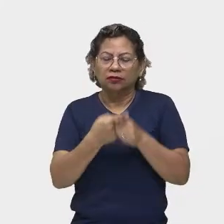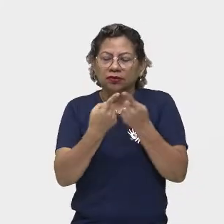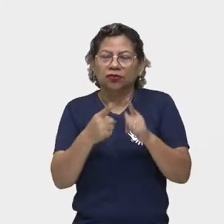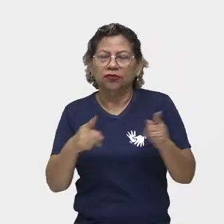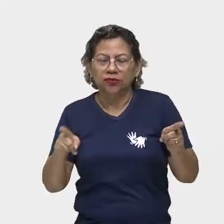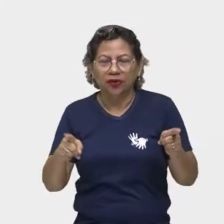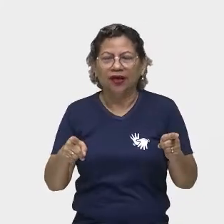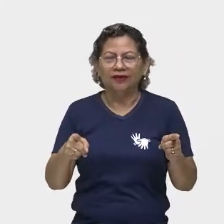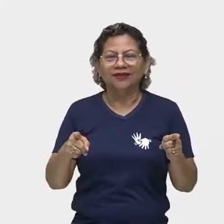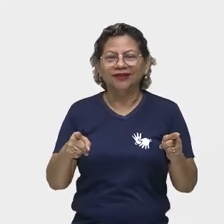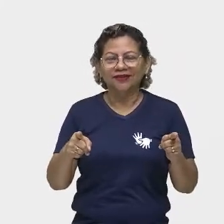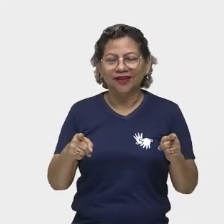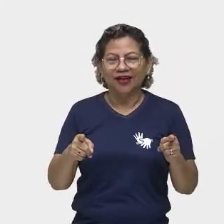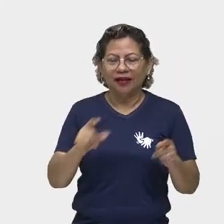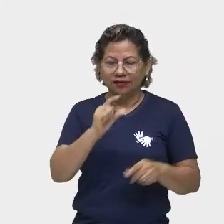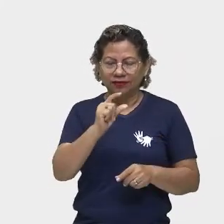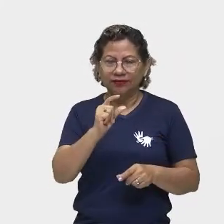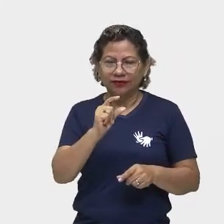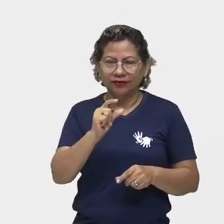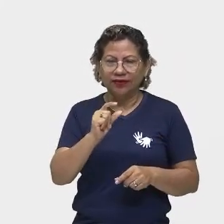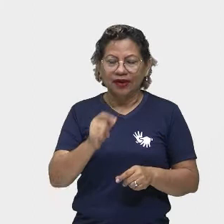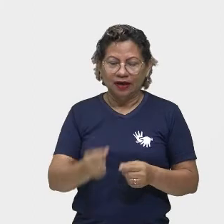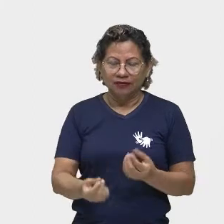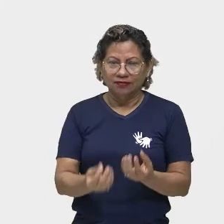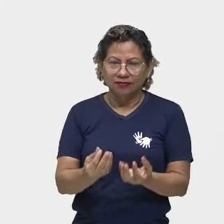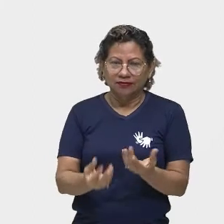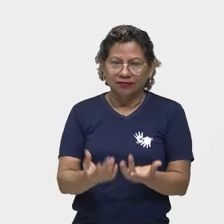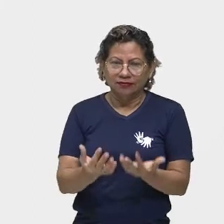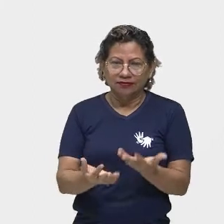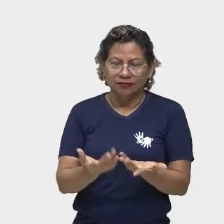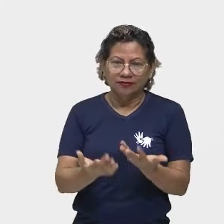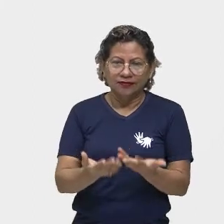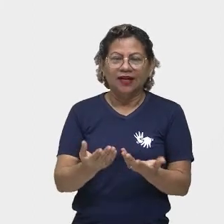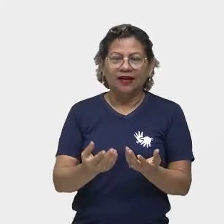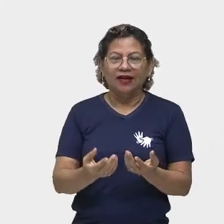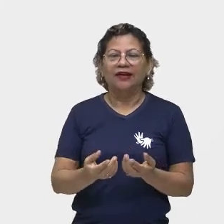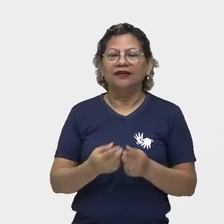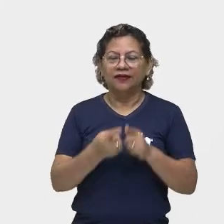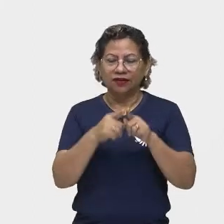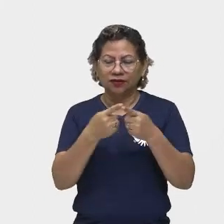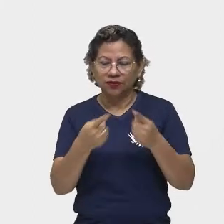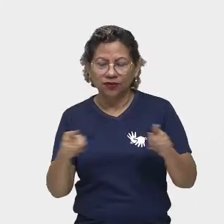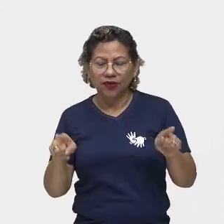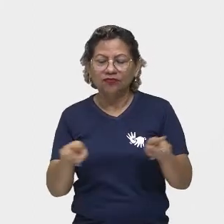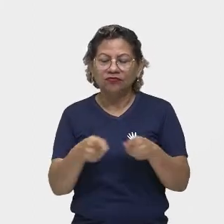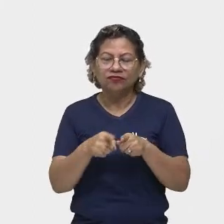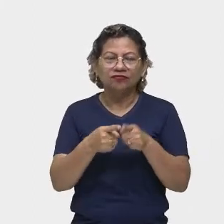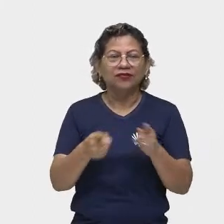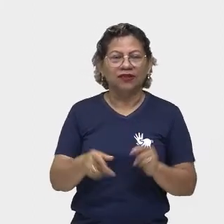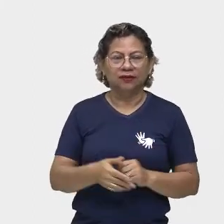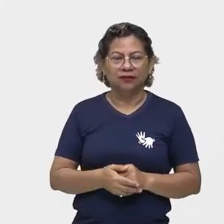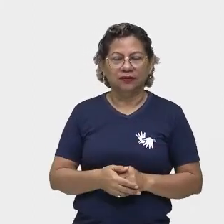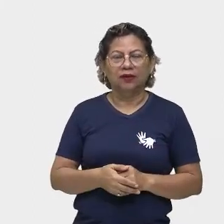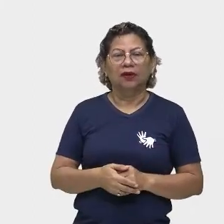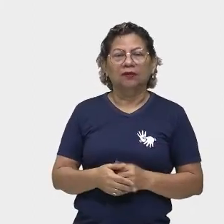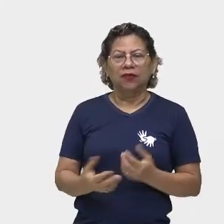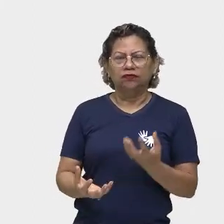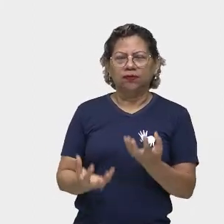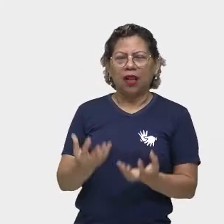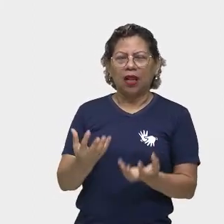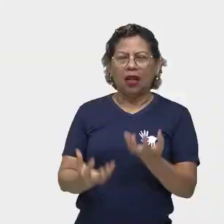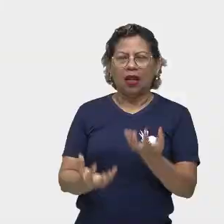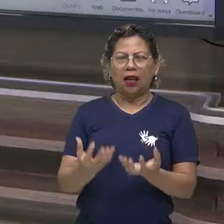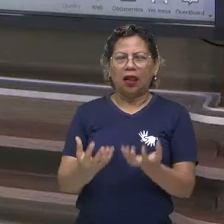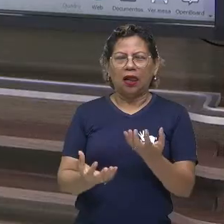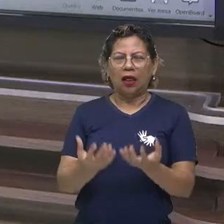Quer fazer ali um churrasquinho, coloca ali um carvão na churrasqueira. Aquela energia térmica, energia em calor, ela libera ali, né?